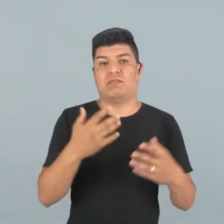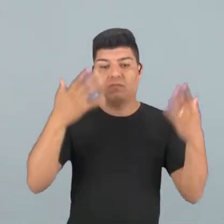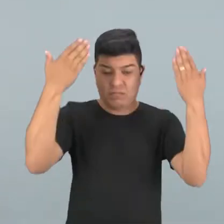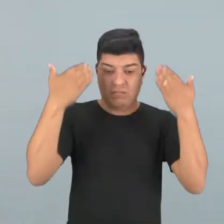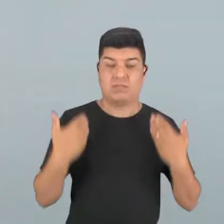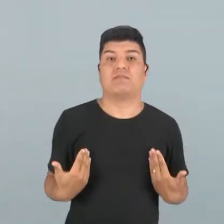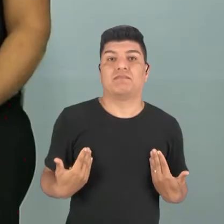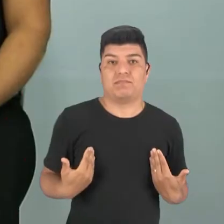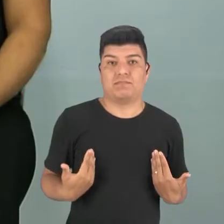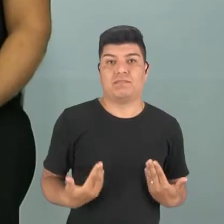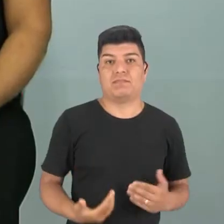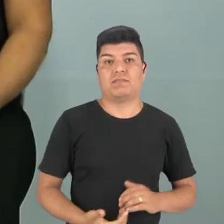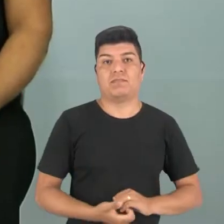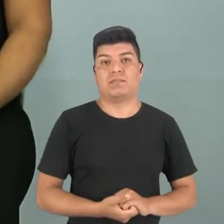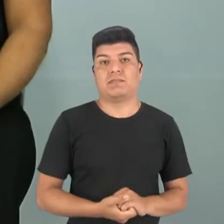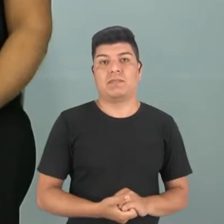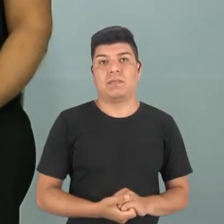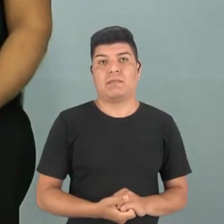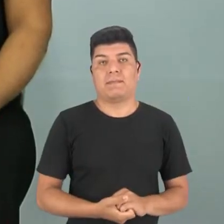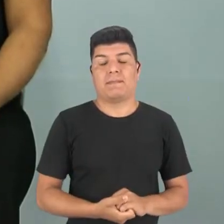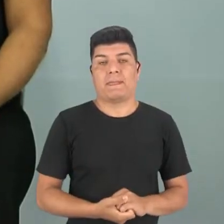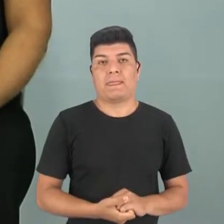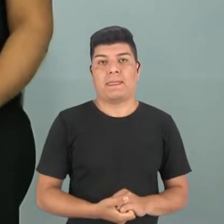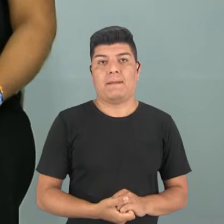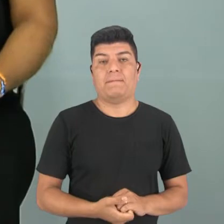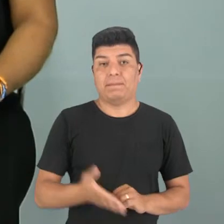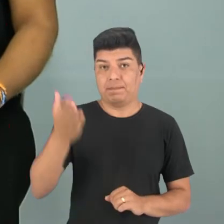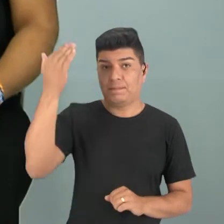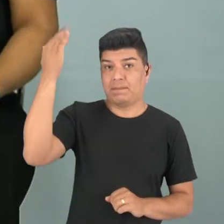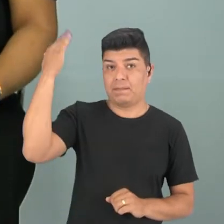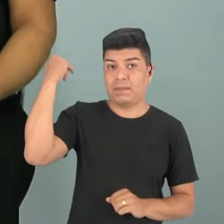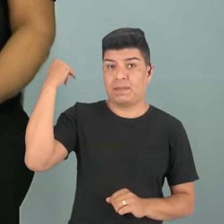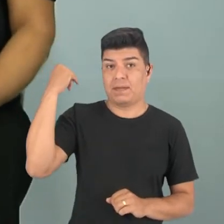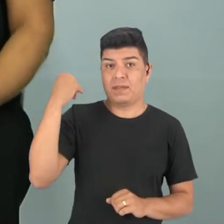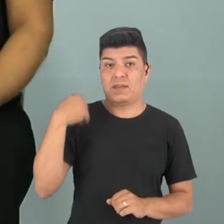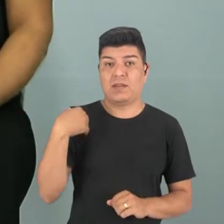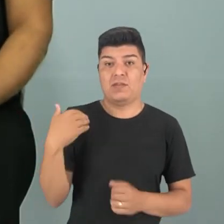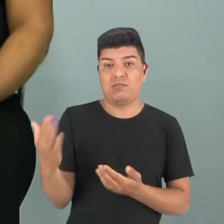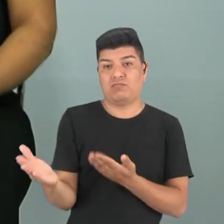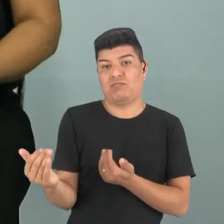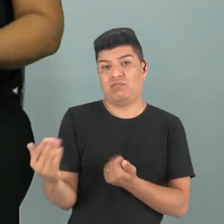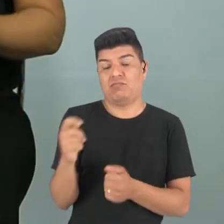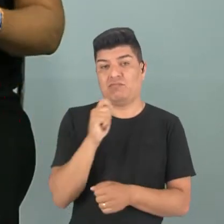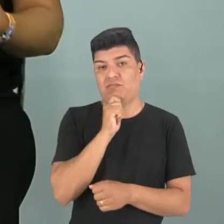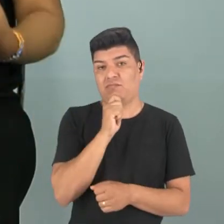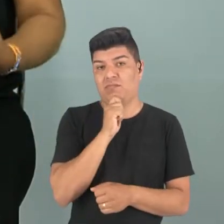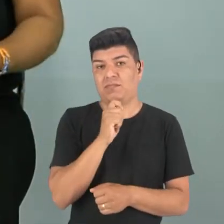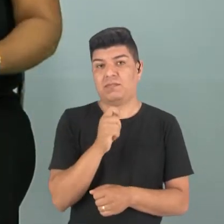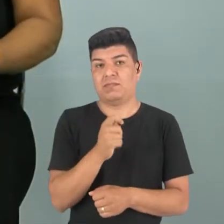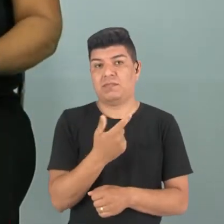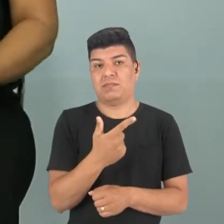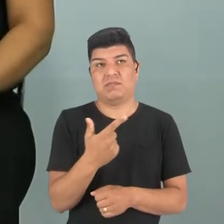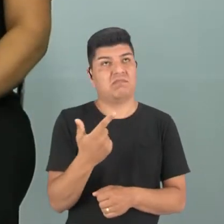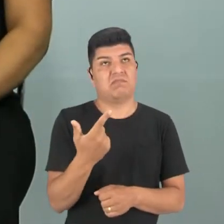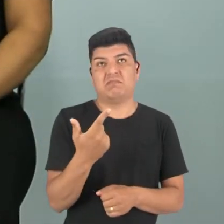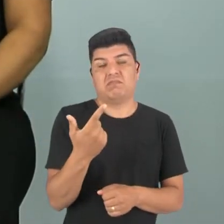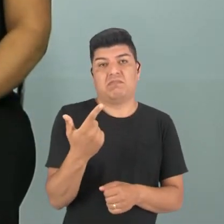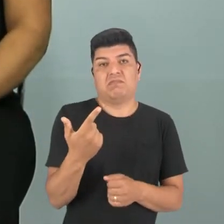né? Então, na época eu era muito jovem, né? Nem tinha muita